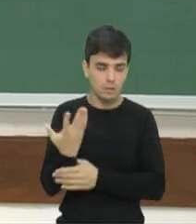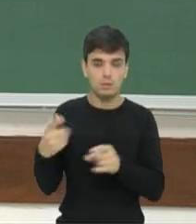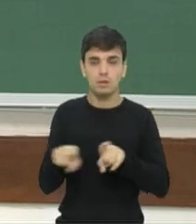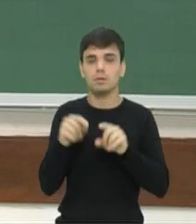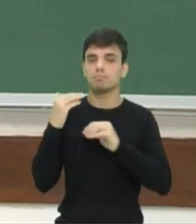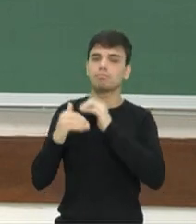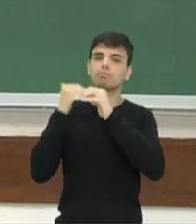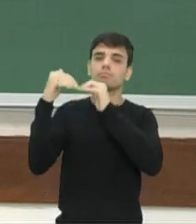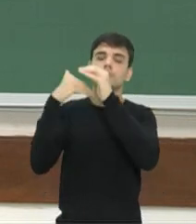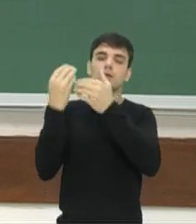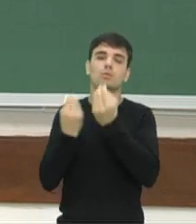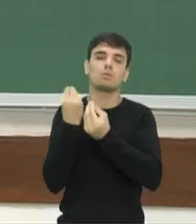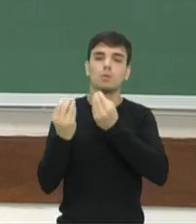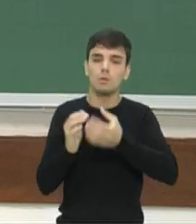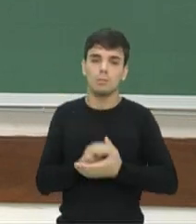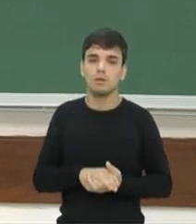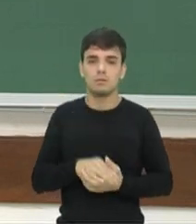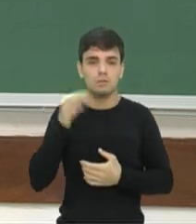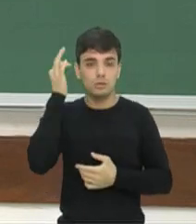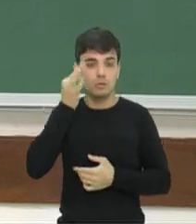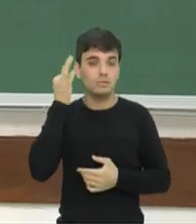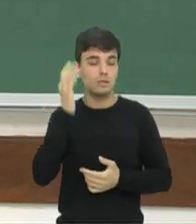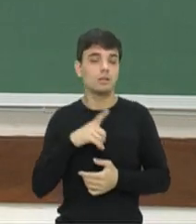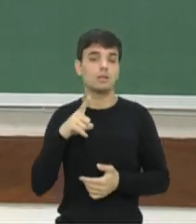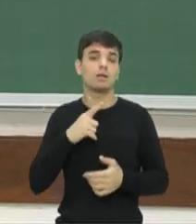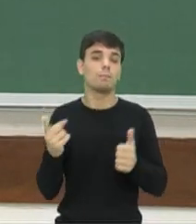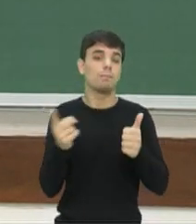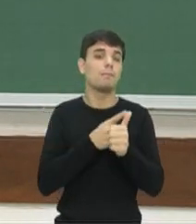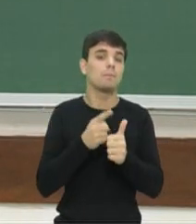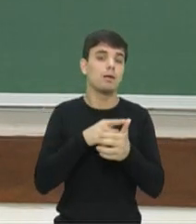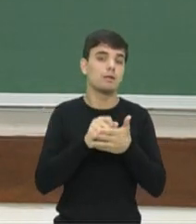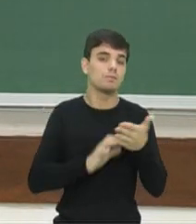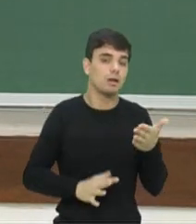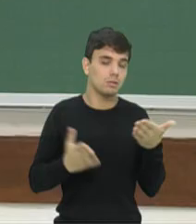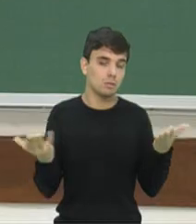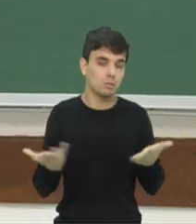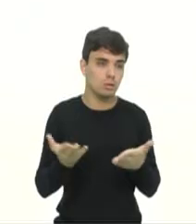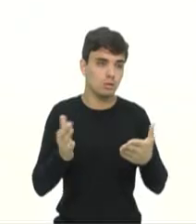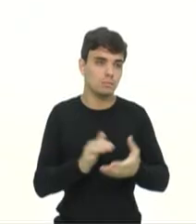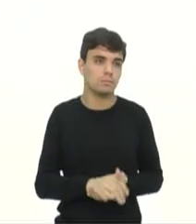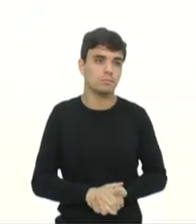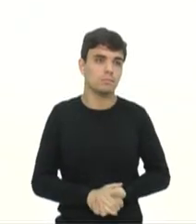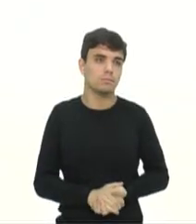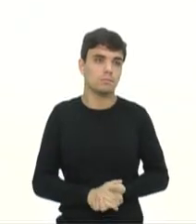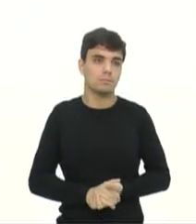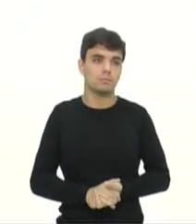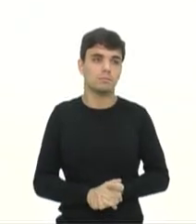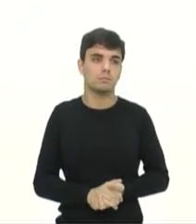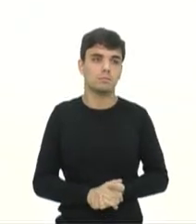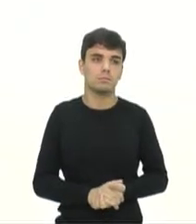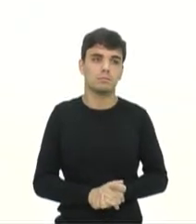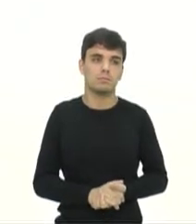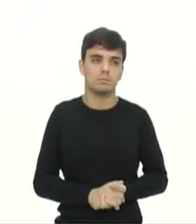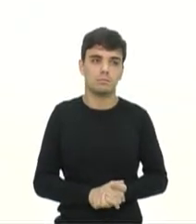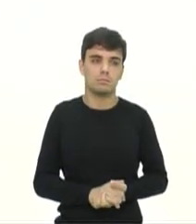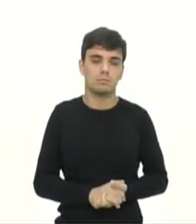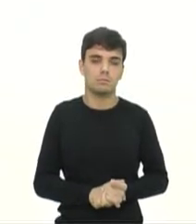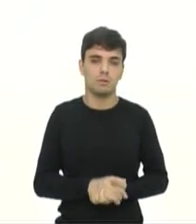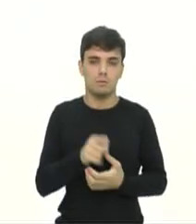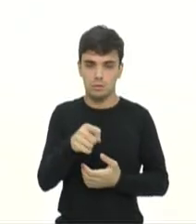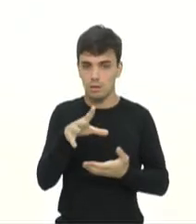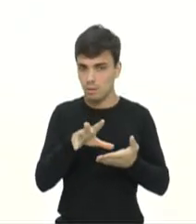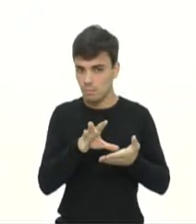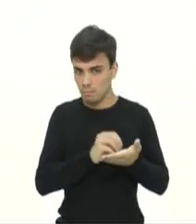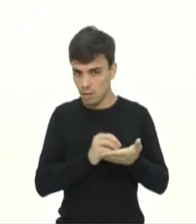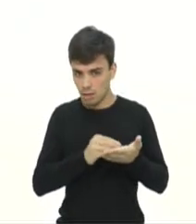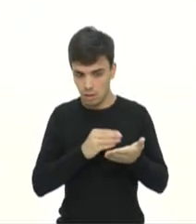sua evolução, a parte filosófica do karatê. Temos o nosso primeiro exercício da aula de hoje, que é o quê? Então, a atividade descritiva, pega seu caderno,